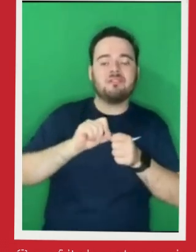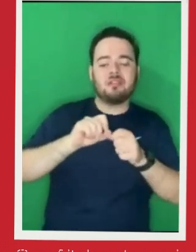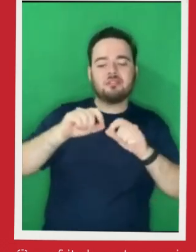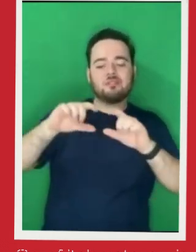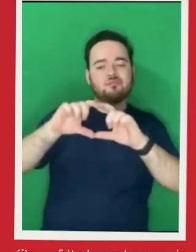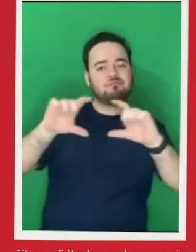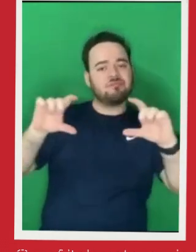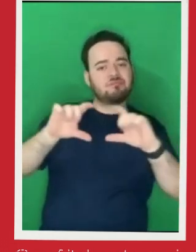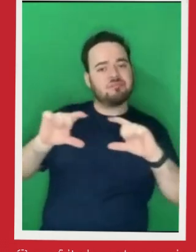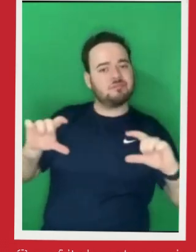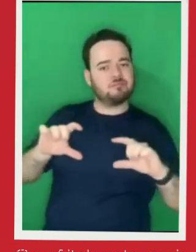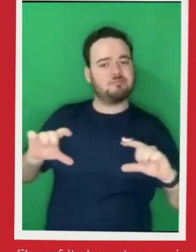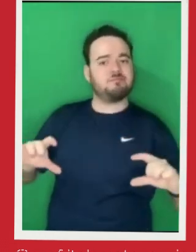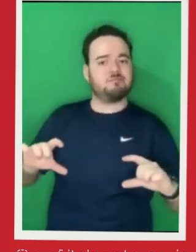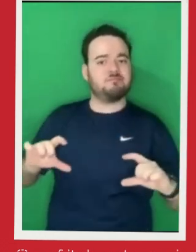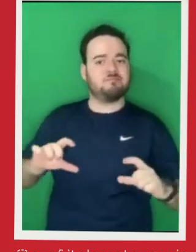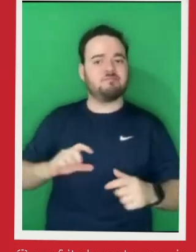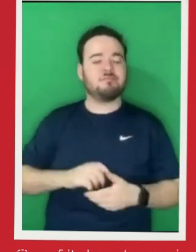uma subseção.